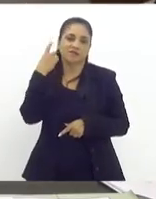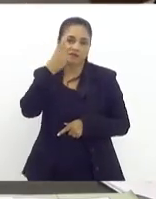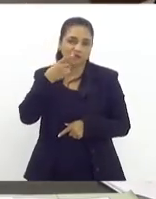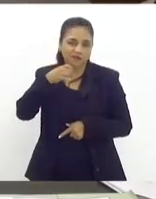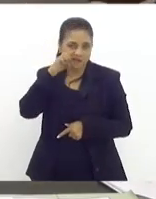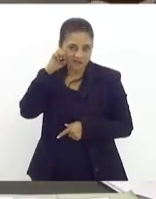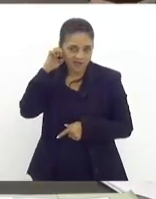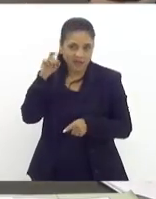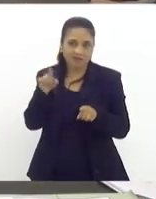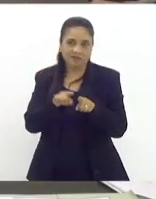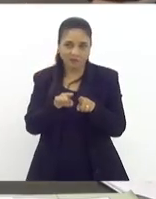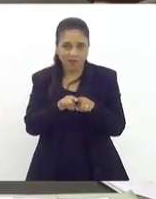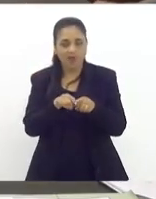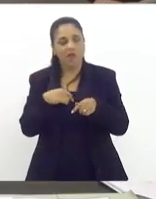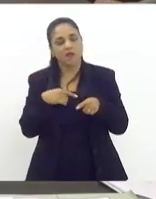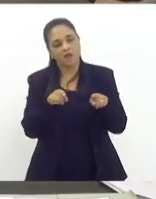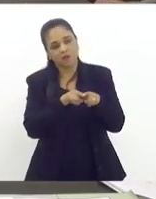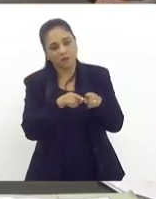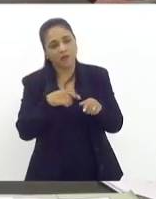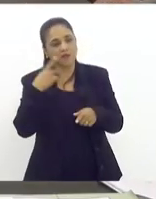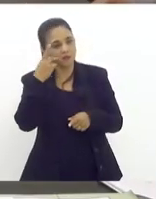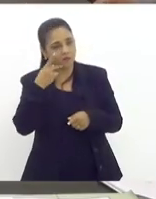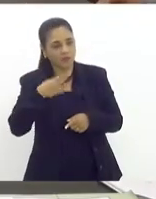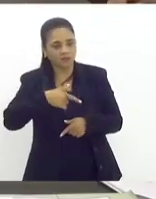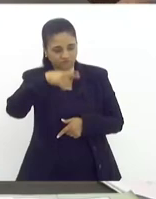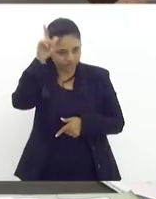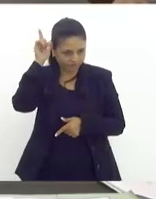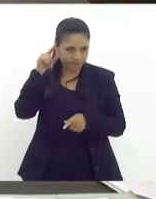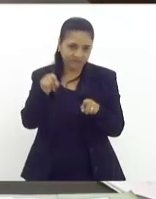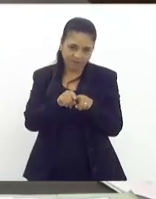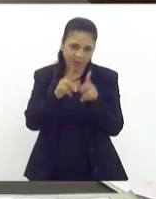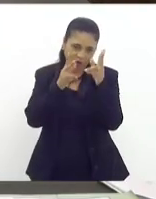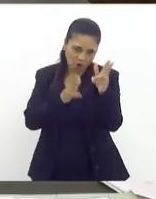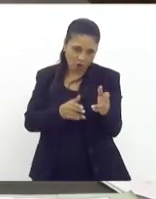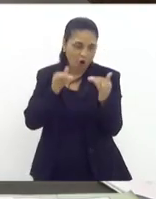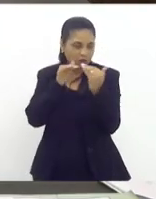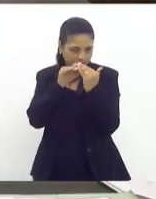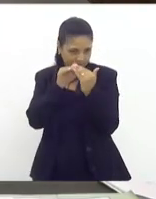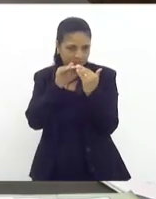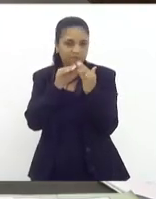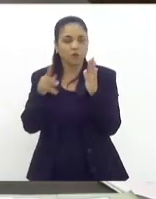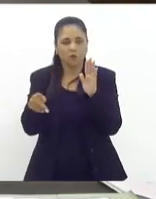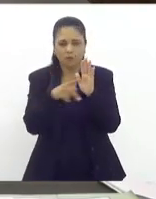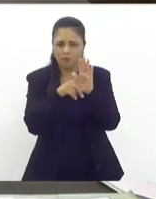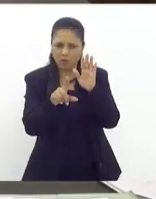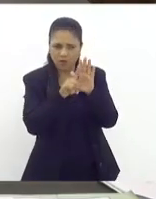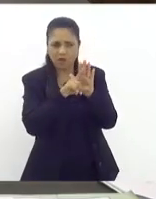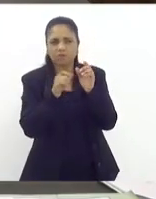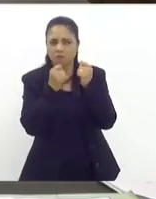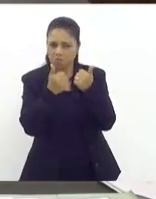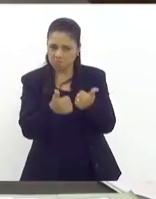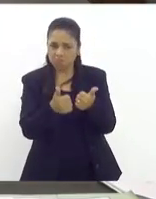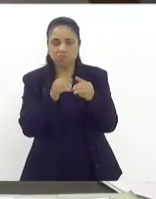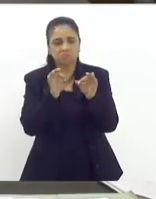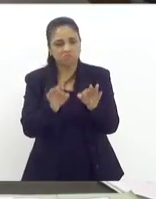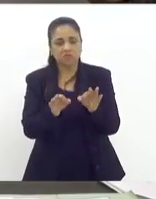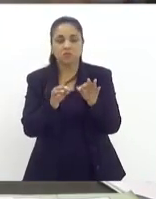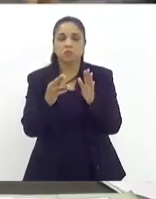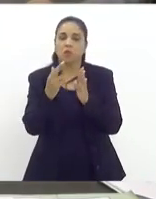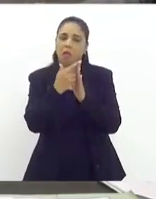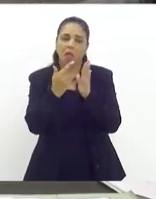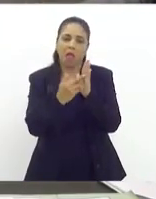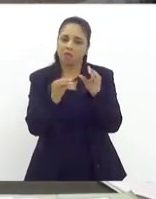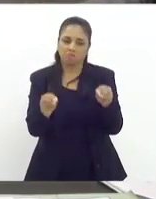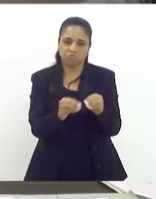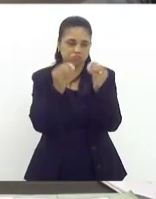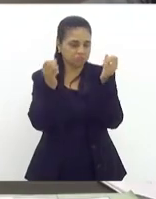Luiz Paulo, que eu também sou crítico. Mas no aspecto de legalidade, o projeto é legal porque não esbarra e não fere... legislação anterior.